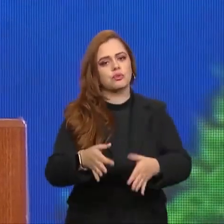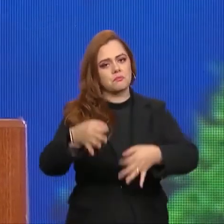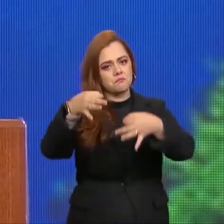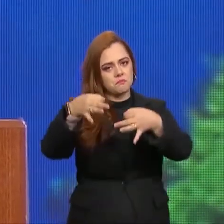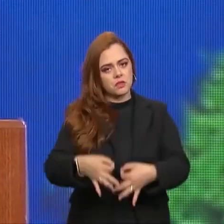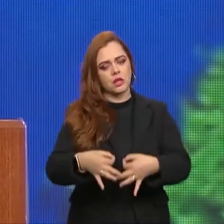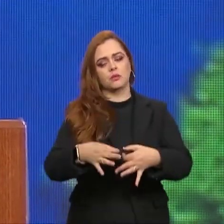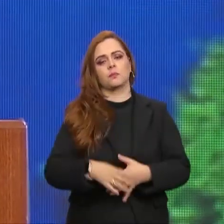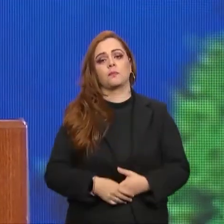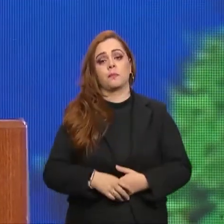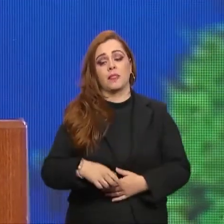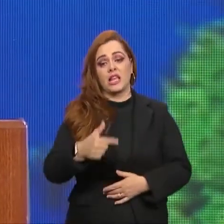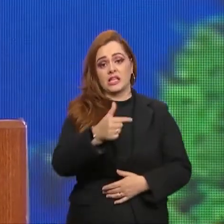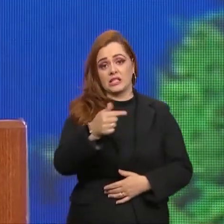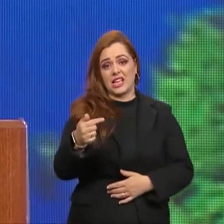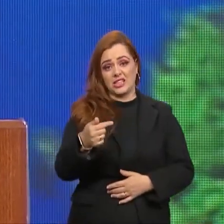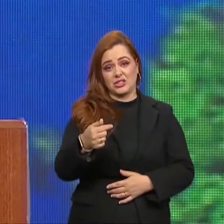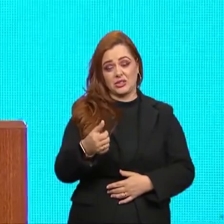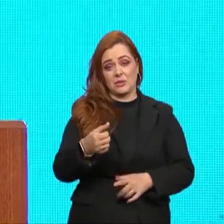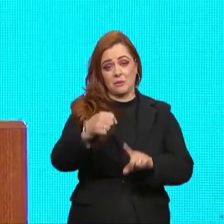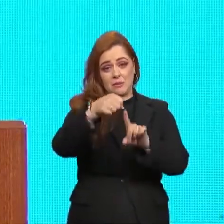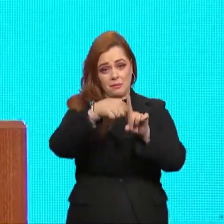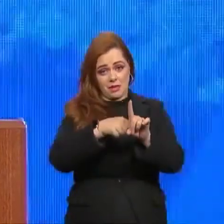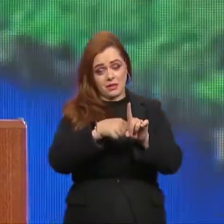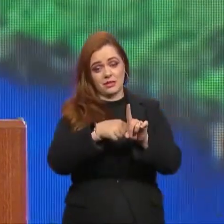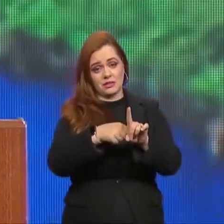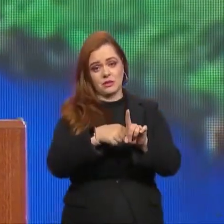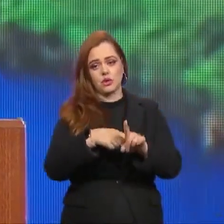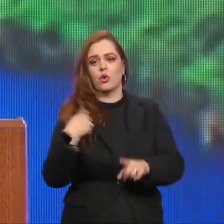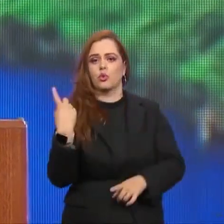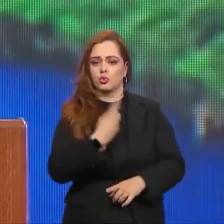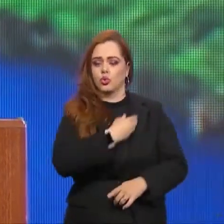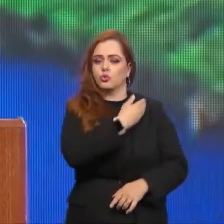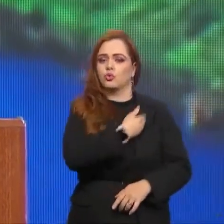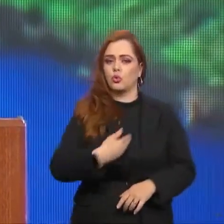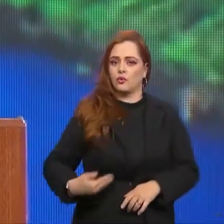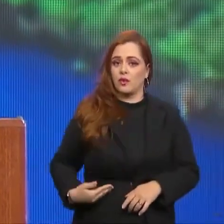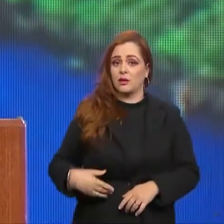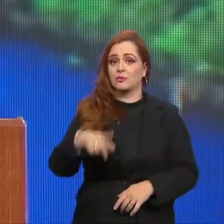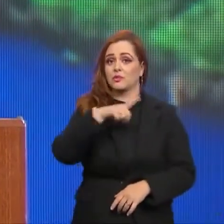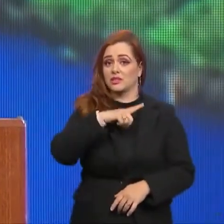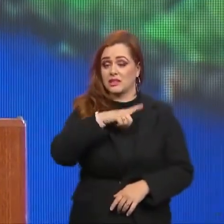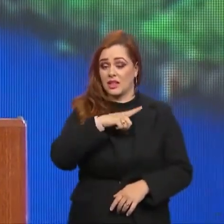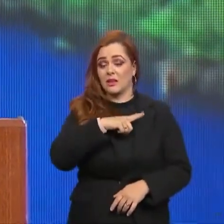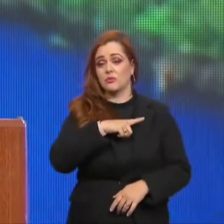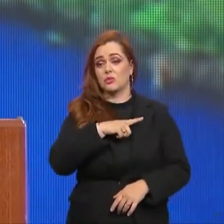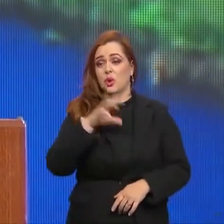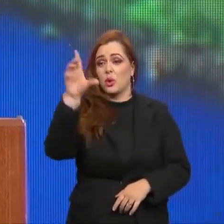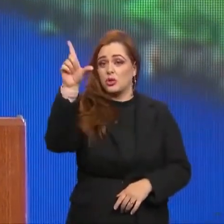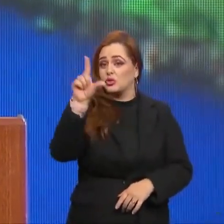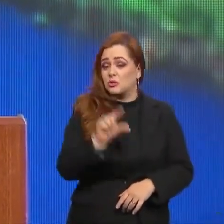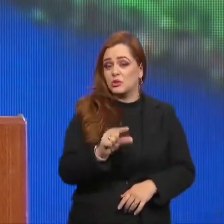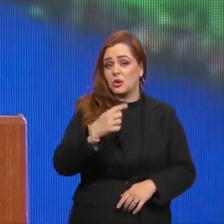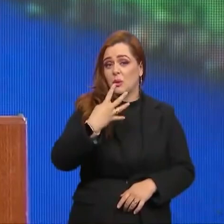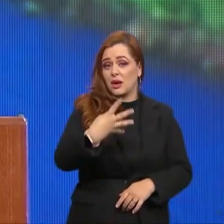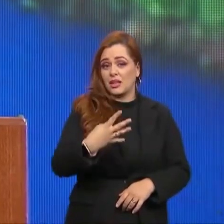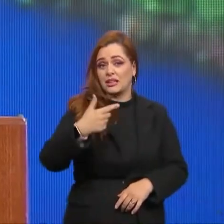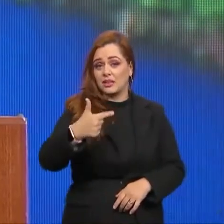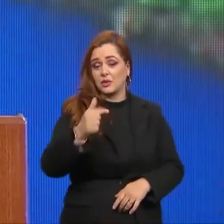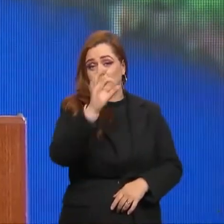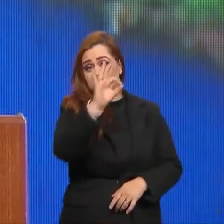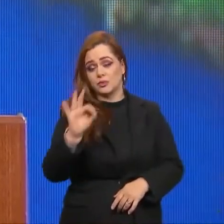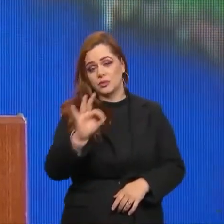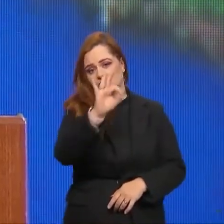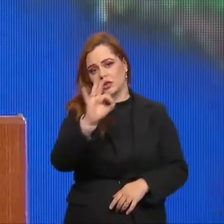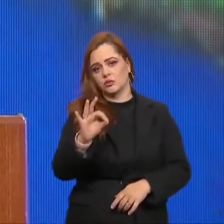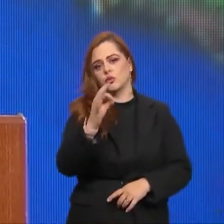Nos 7 primeiros meses desse nosso governo, obtivemos uma redução de